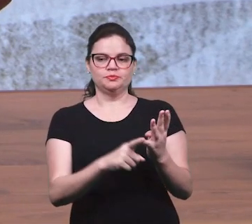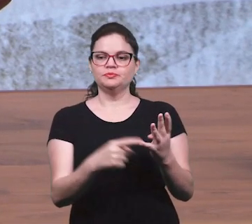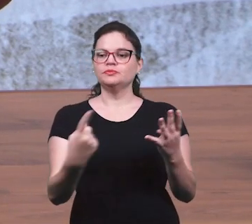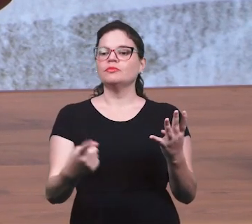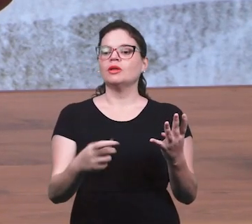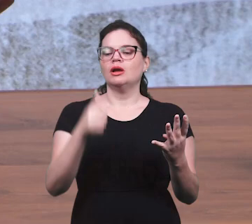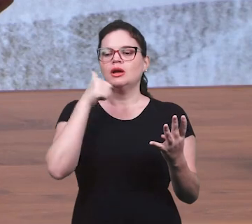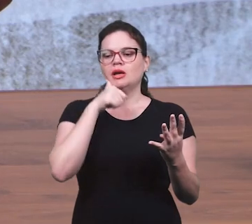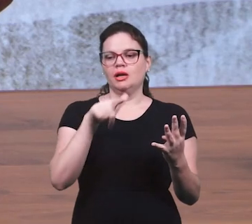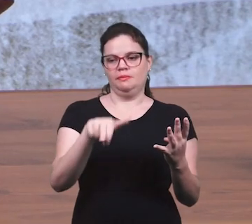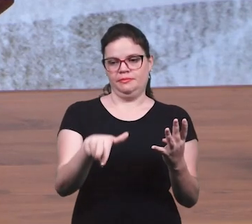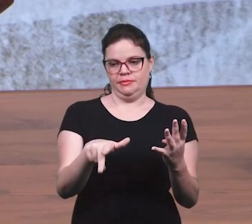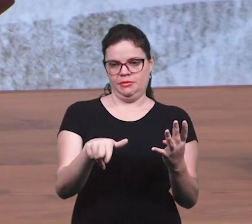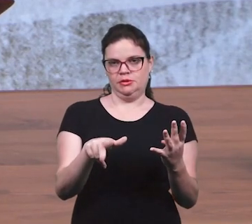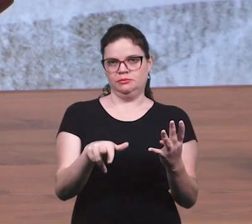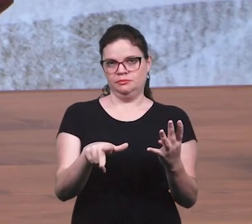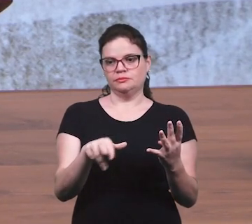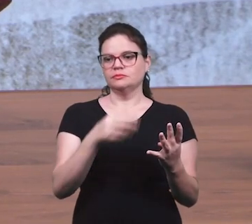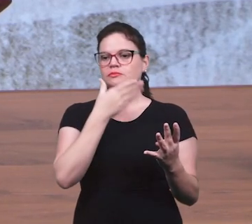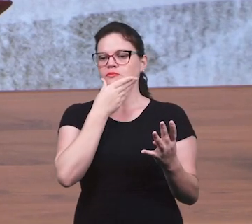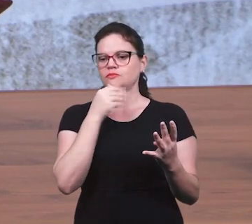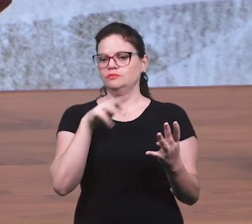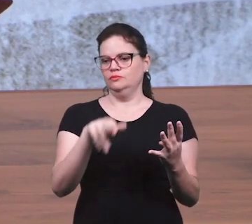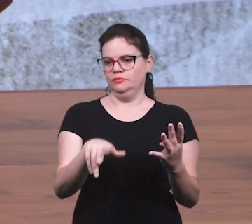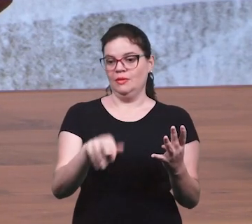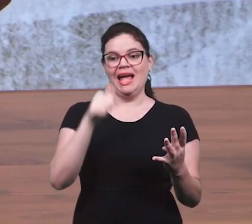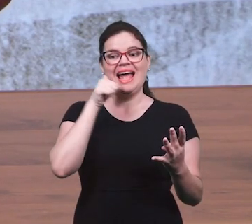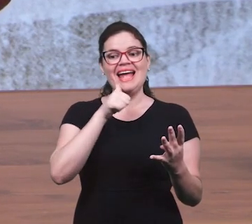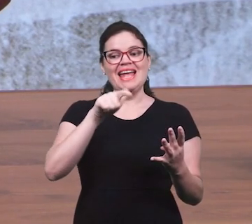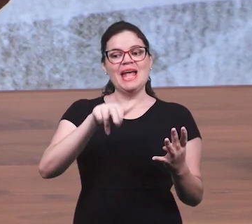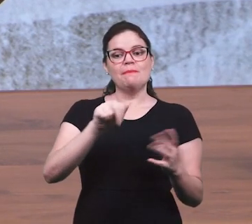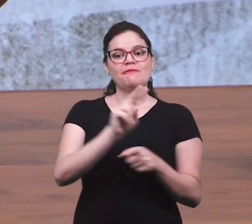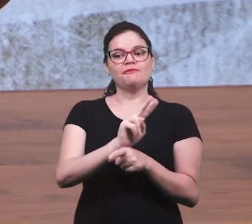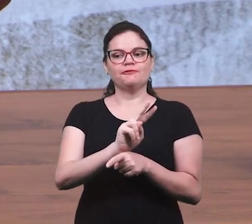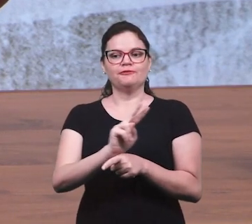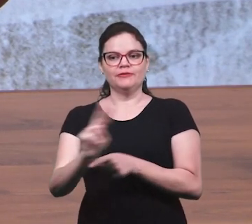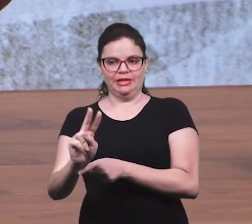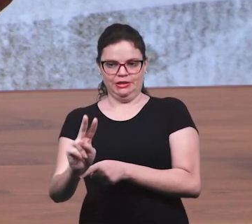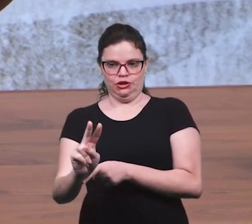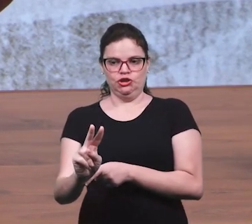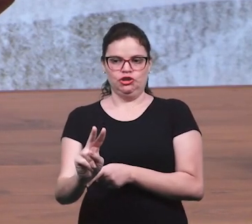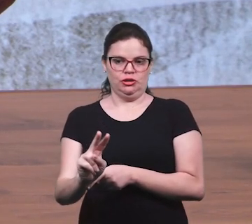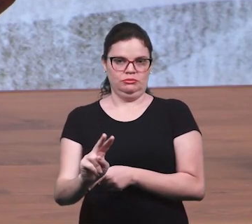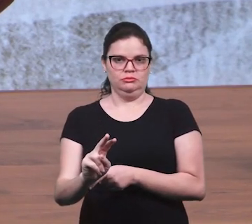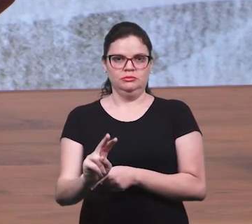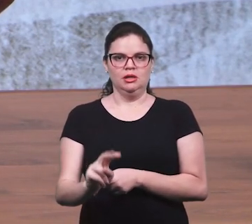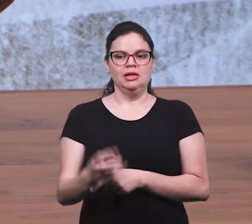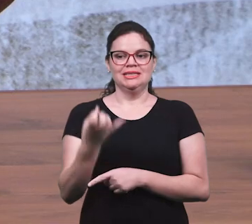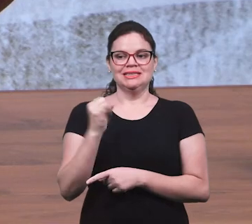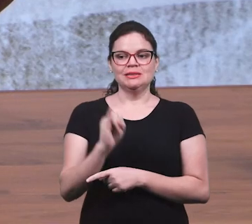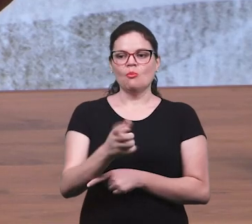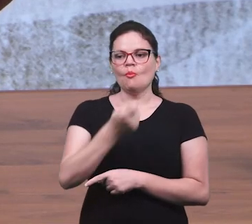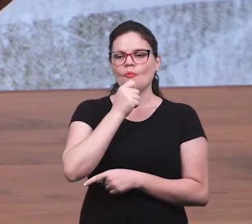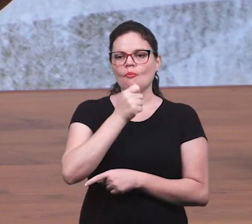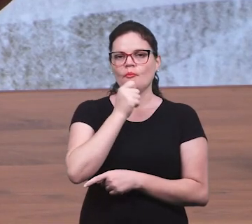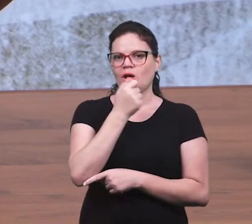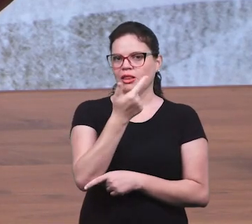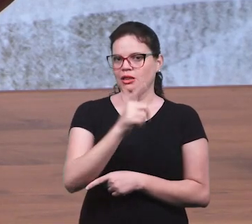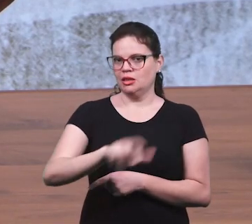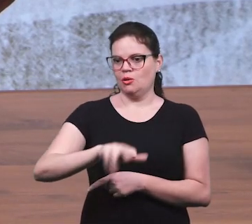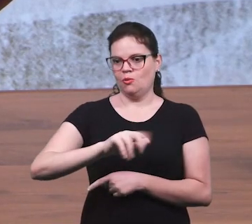e por seu irmão, e por sua irmã virgem, chegada a ele, que ainda não teve